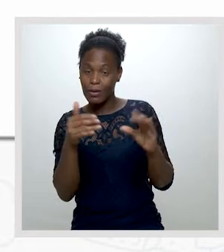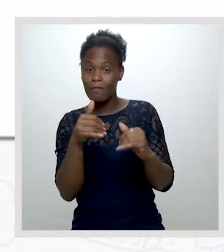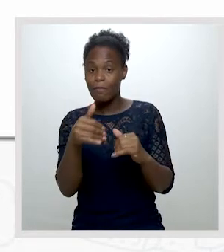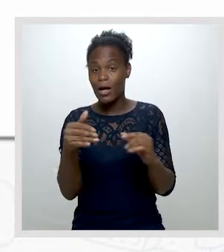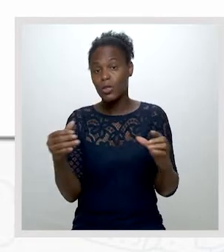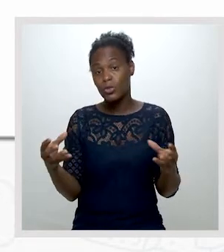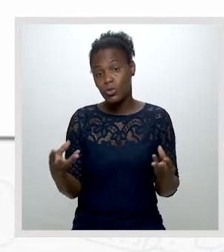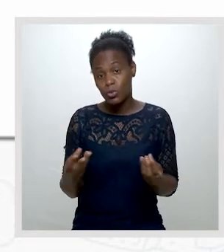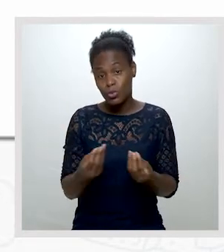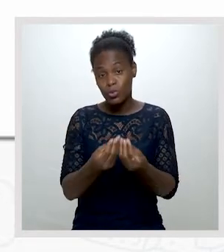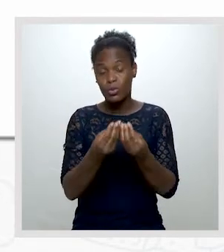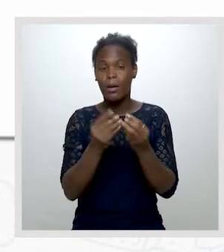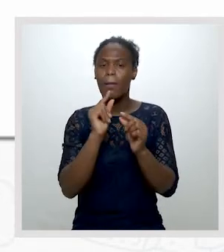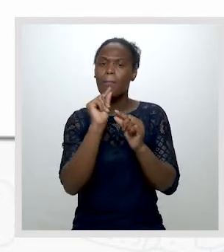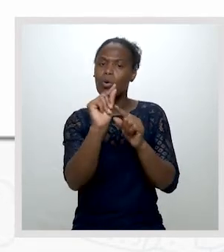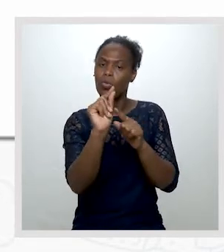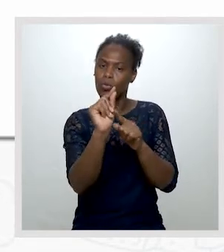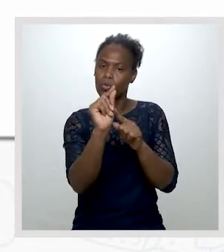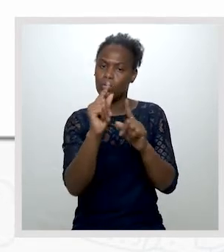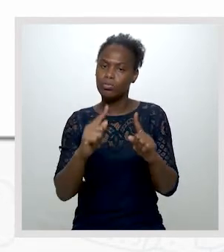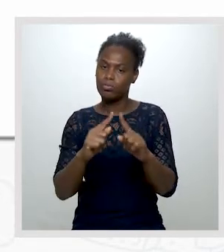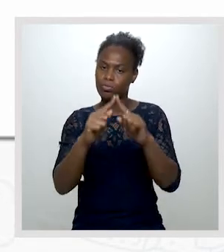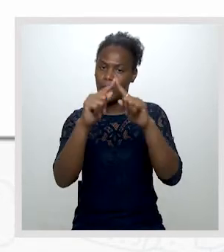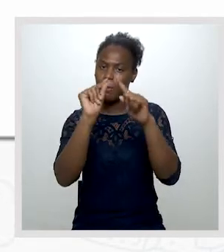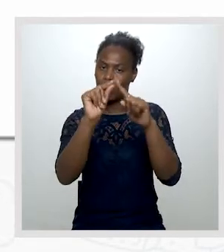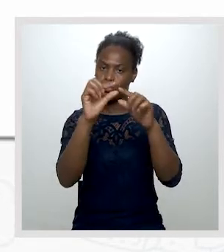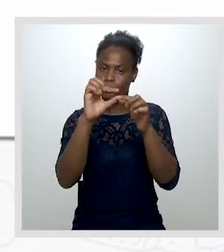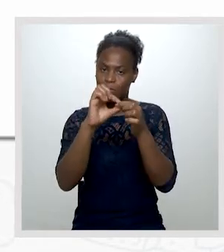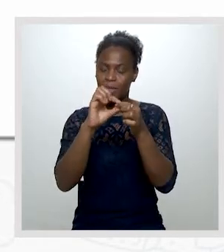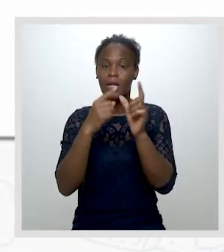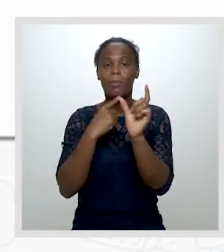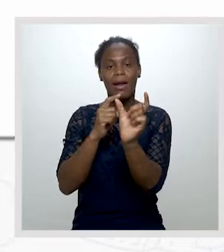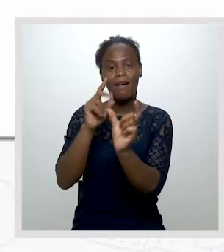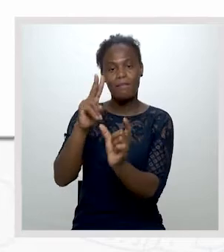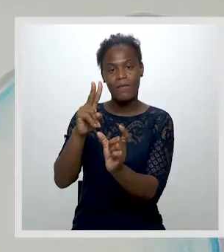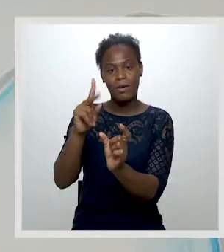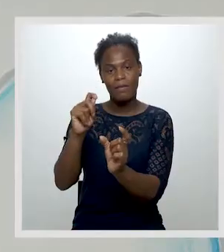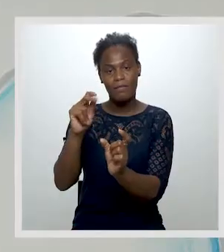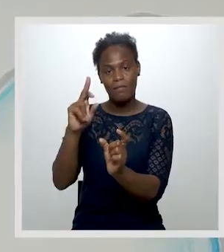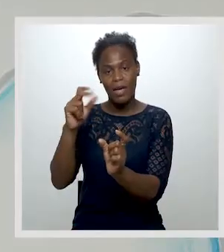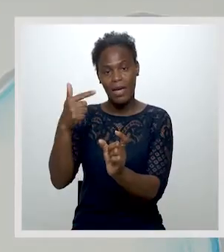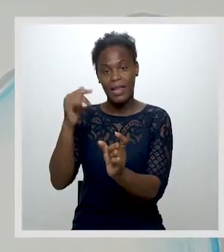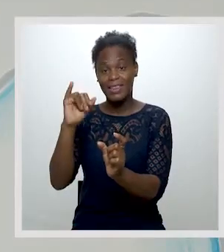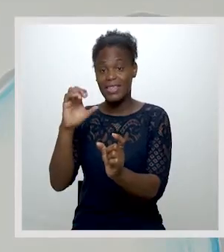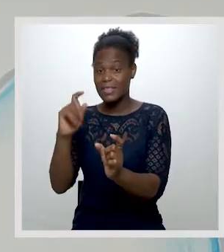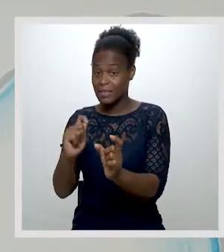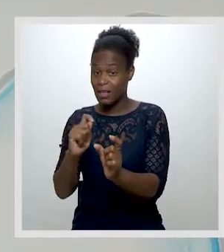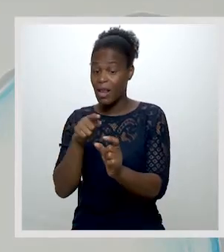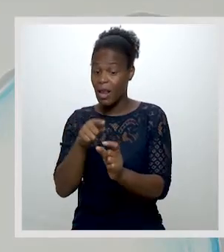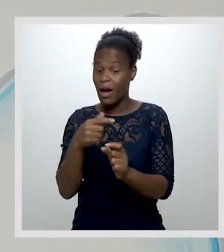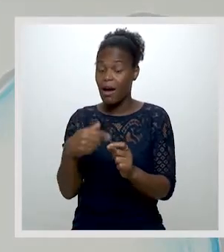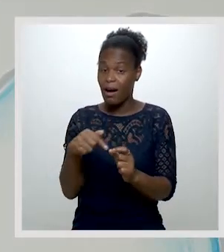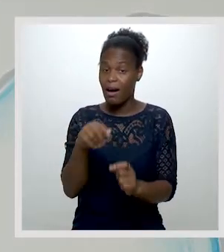no vértice. Vocês sabem que vértice, no vértice, encontra os